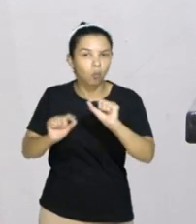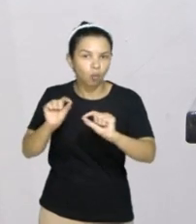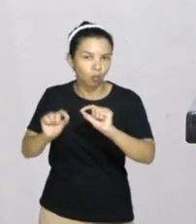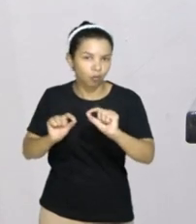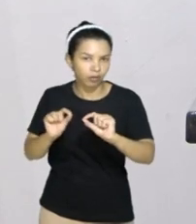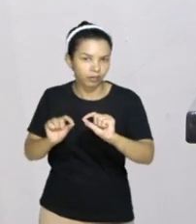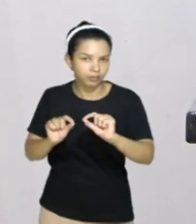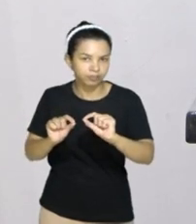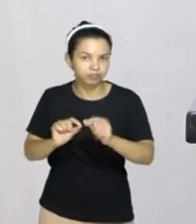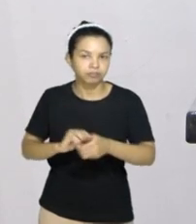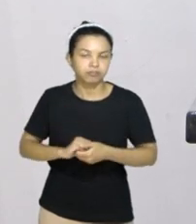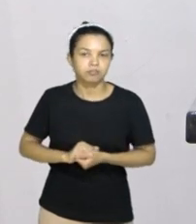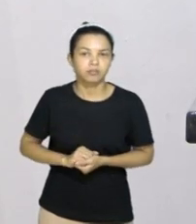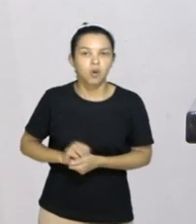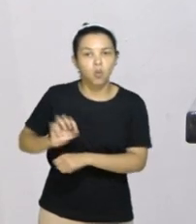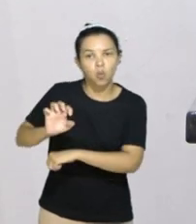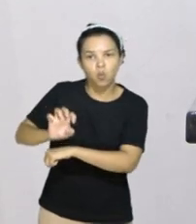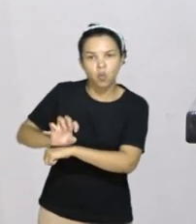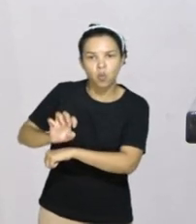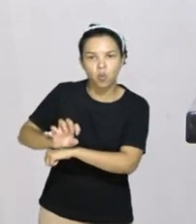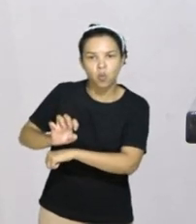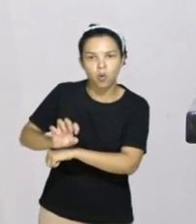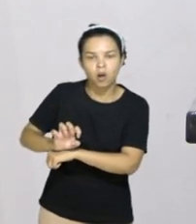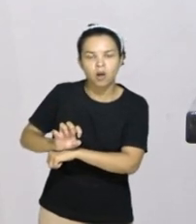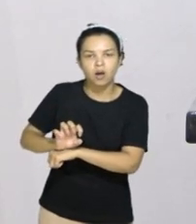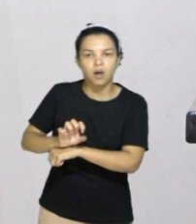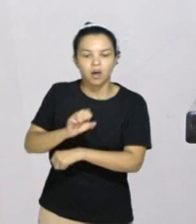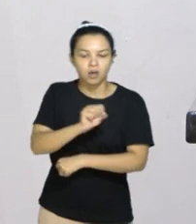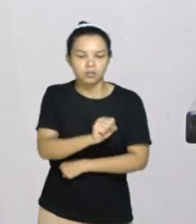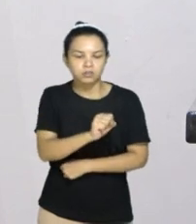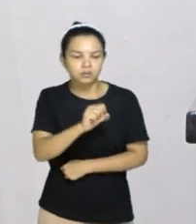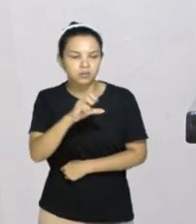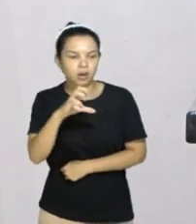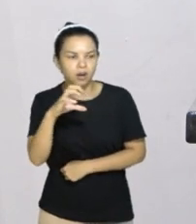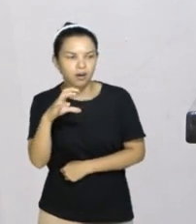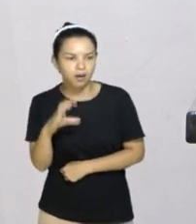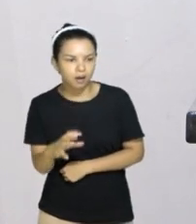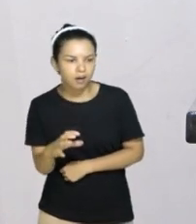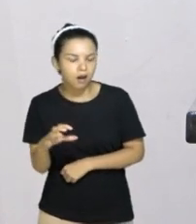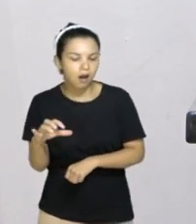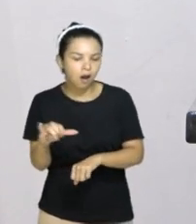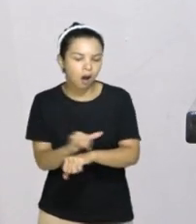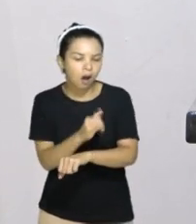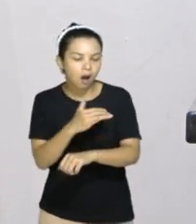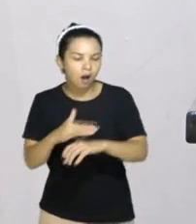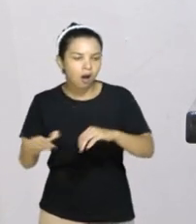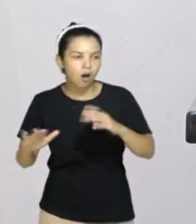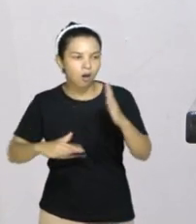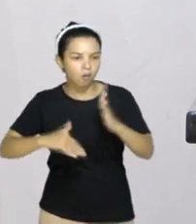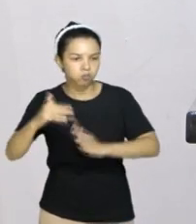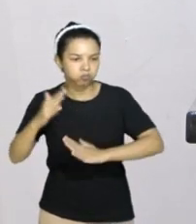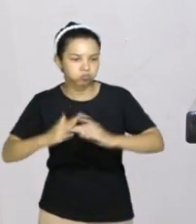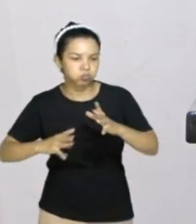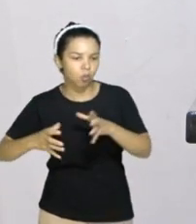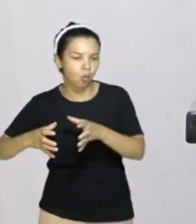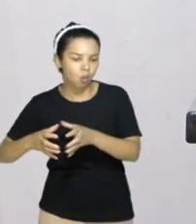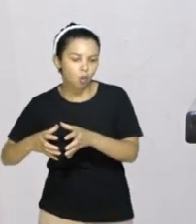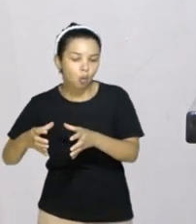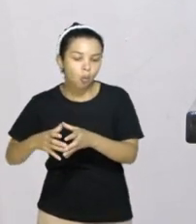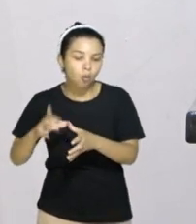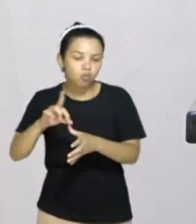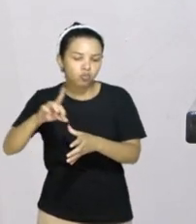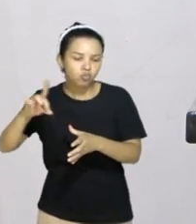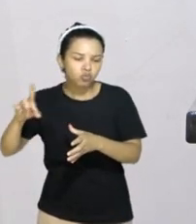no estado se cantaria de Santa Catarina ações orquestradas por lideranças políticas de extrema direita com responsabilidades